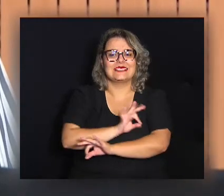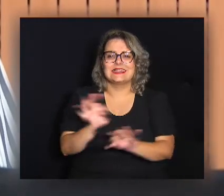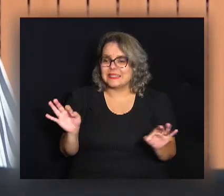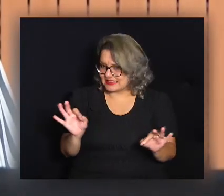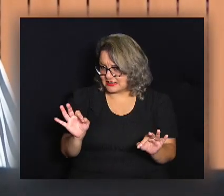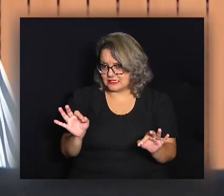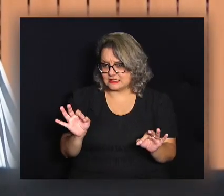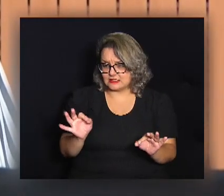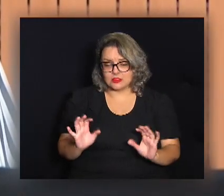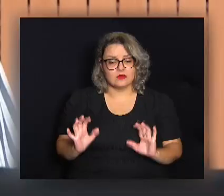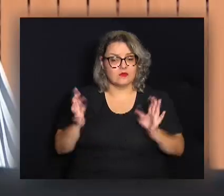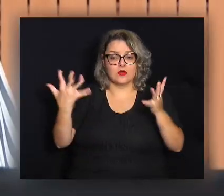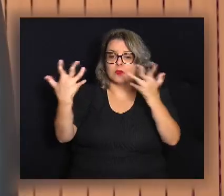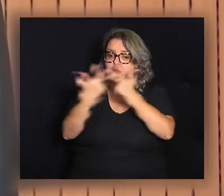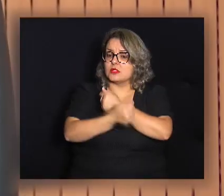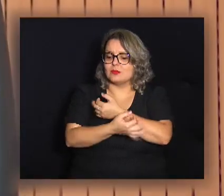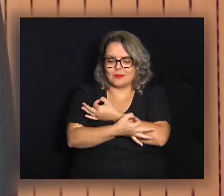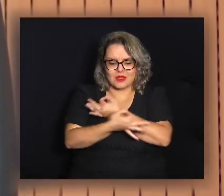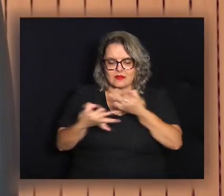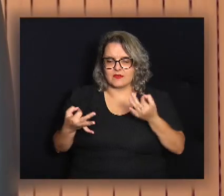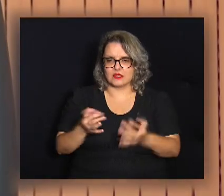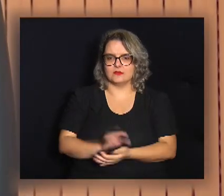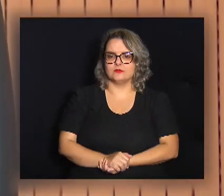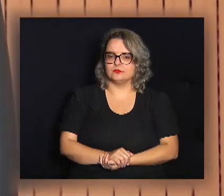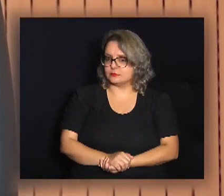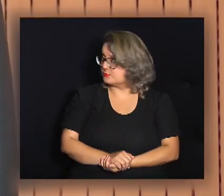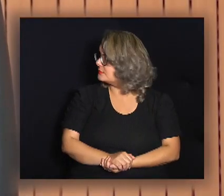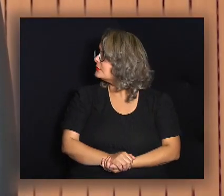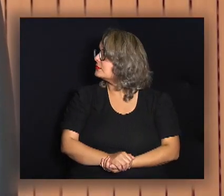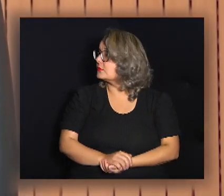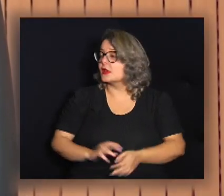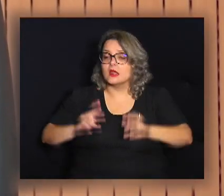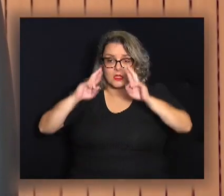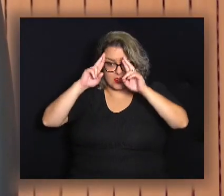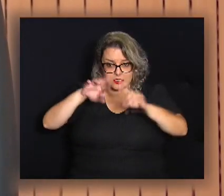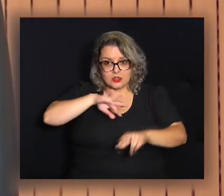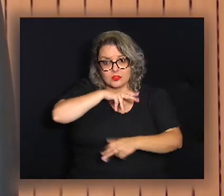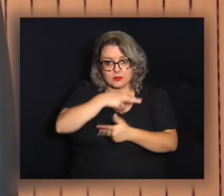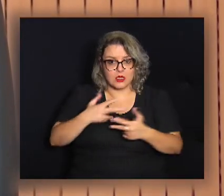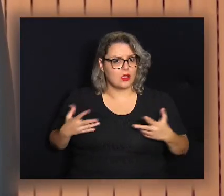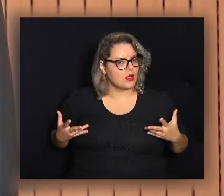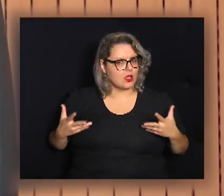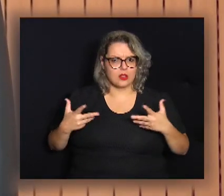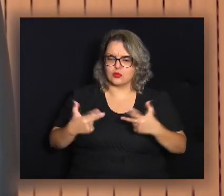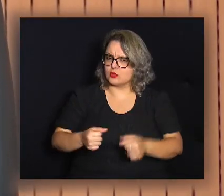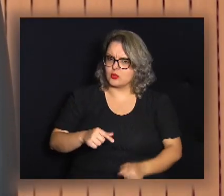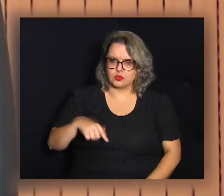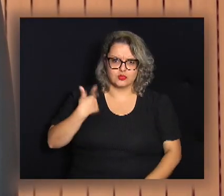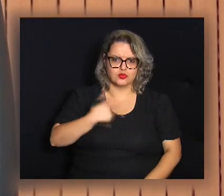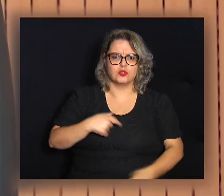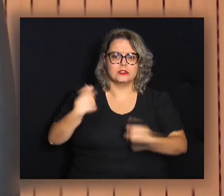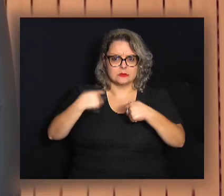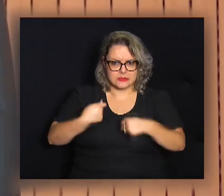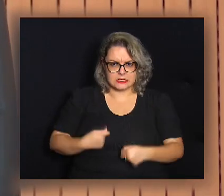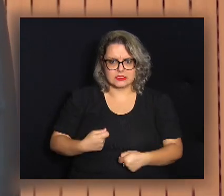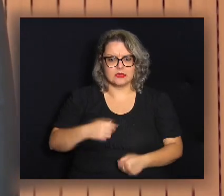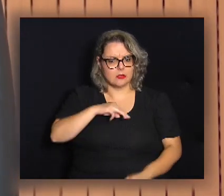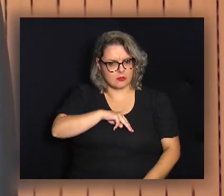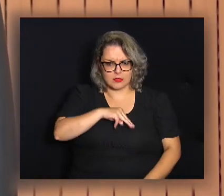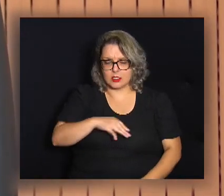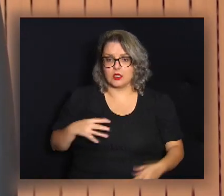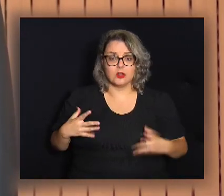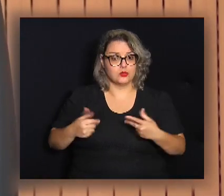E foi um evento lindo, maravilhoso. Respeitar os animais é um dever de todos nós e de todos eles. Todos os